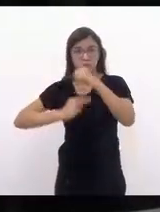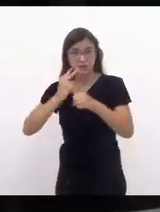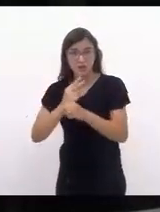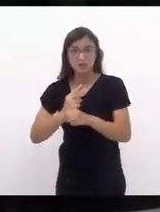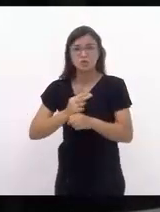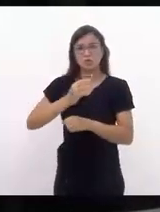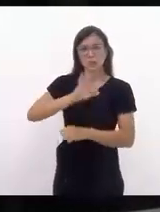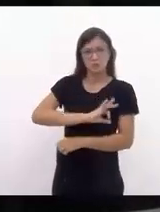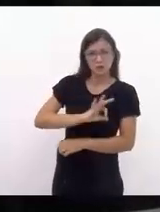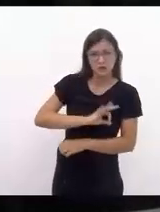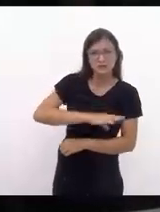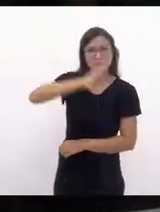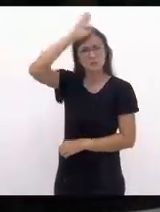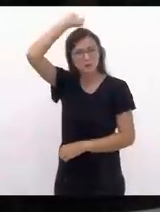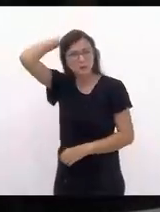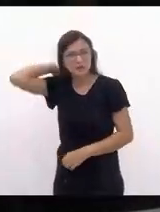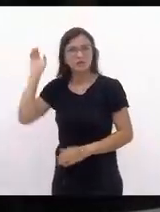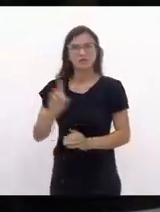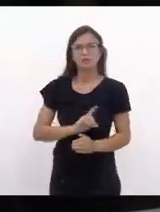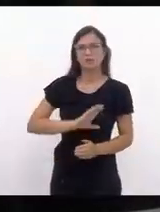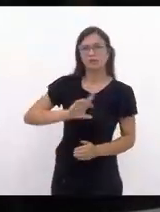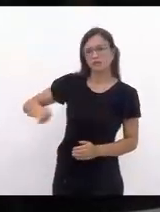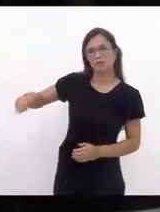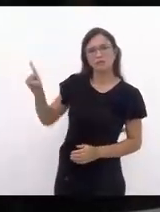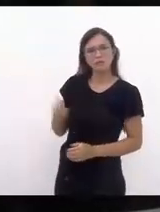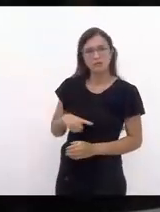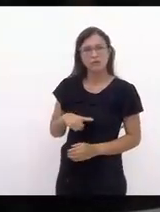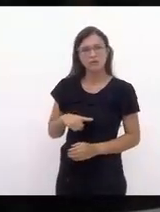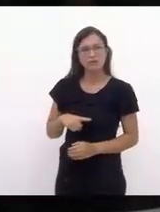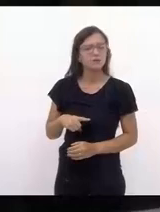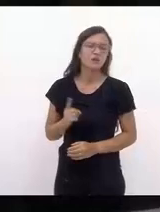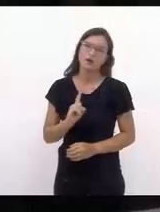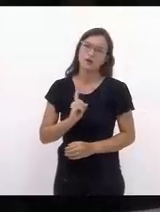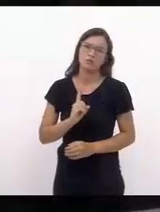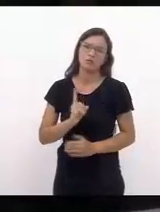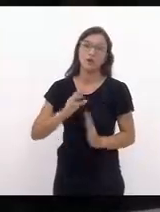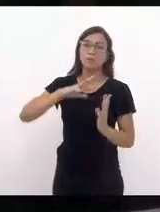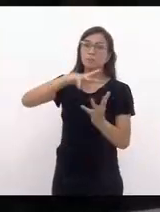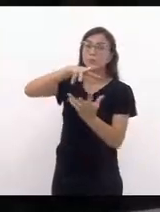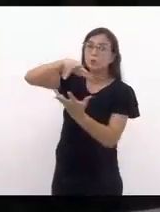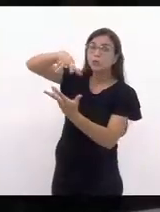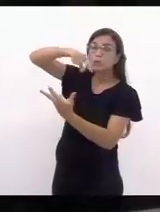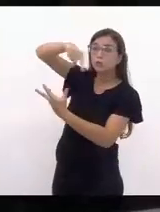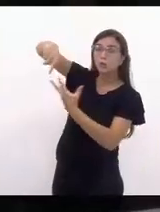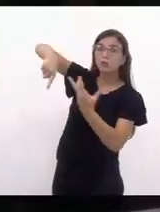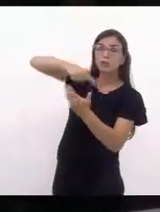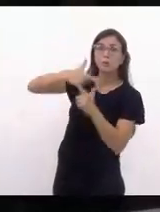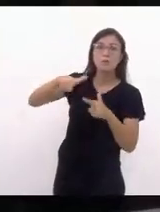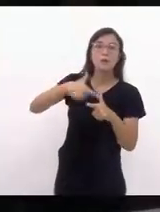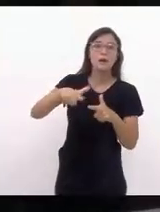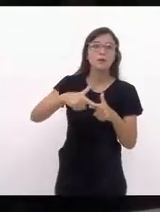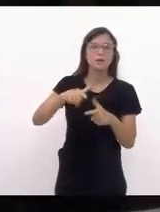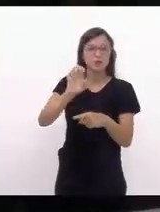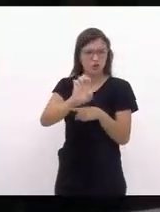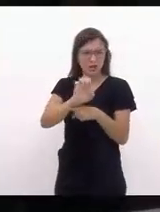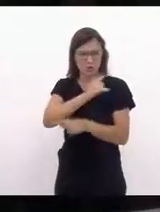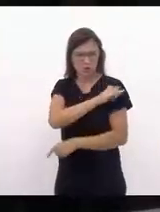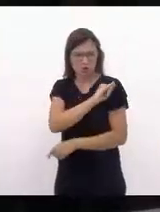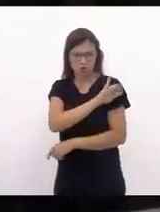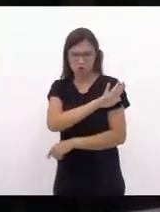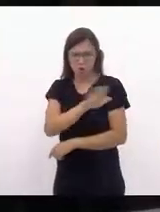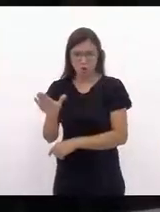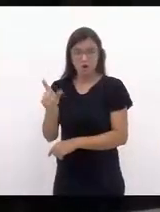excluído conte um ano que o mundo perdeu não foi o estado do Rio de Janeiro que perdeu o mundo